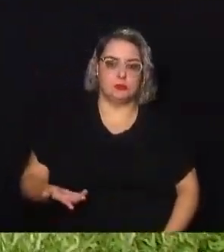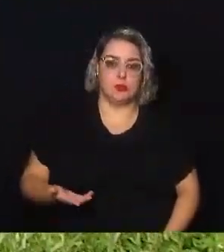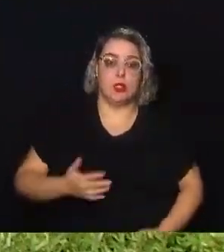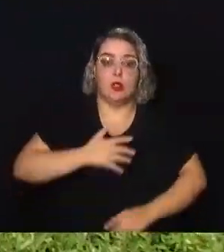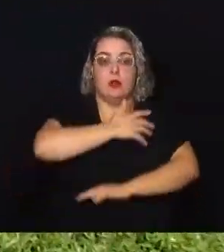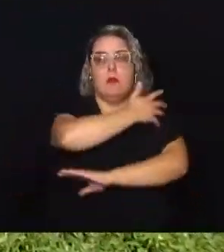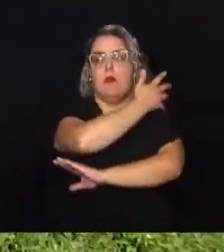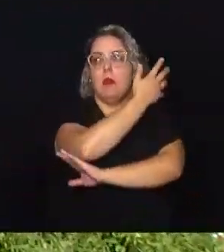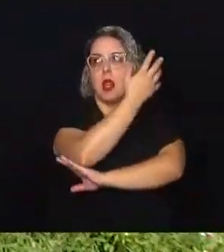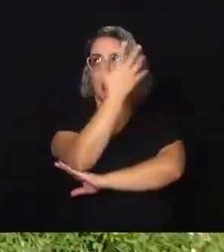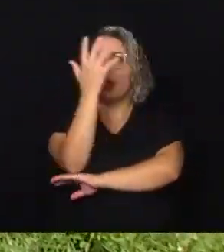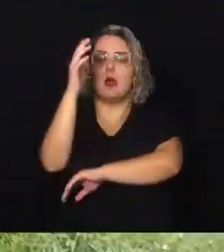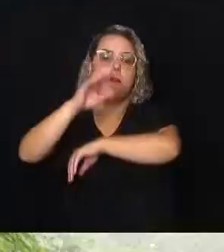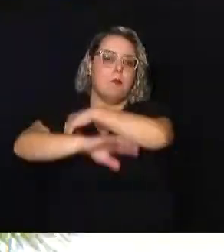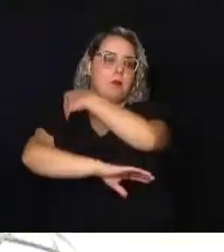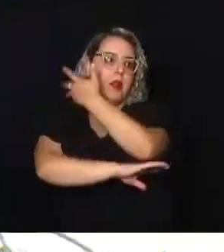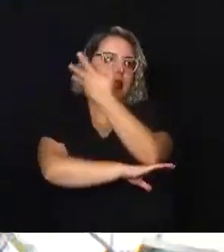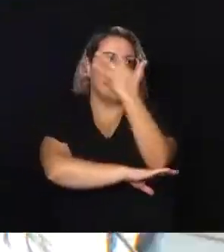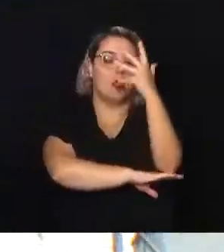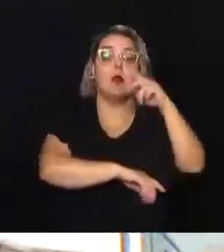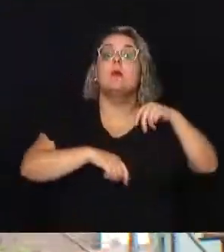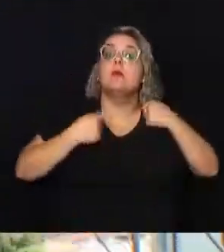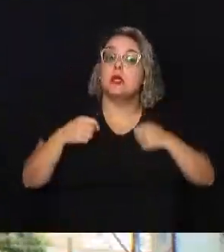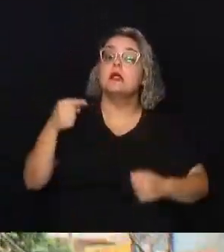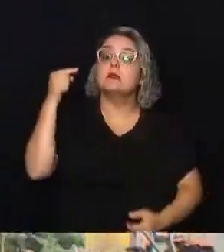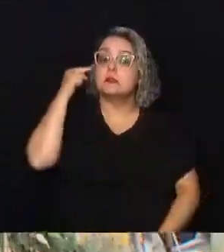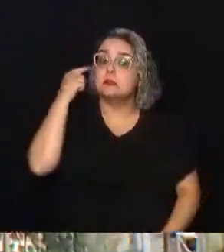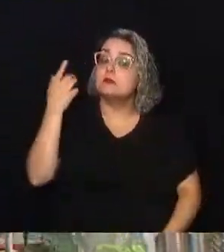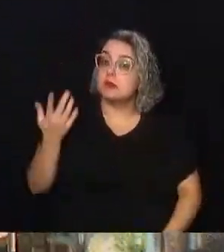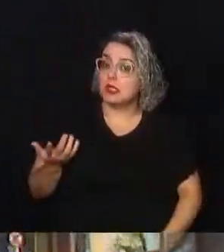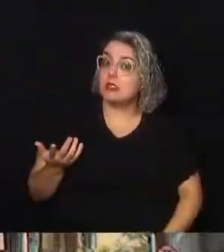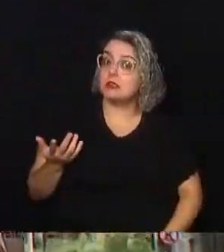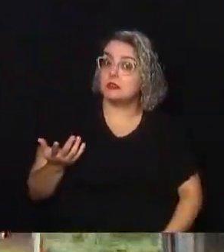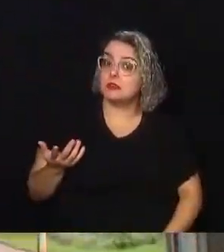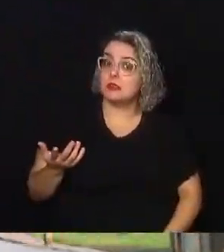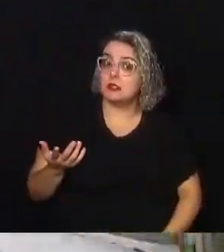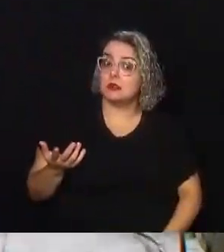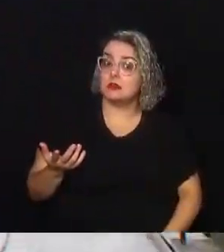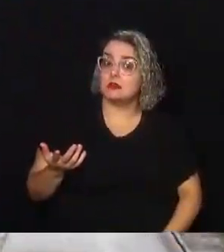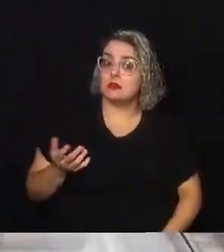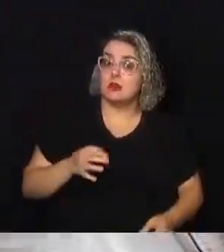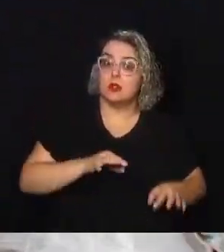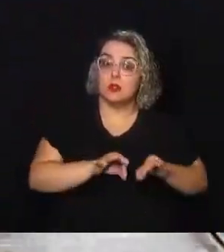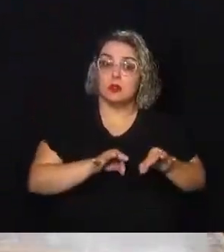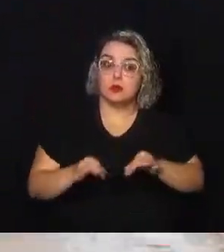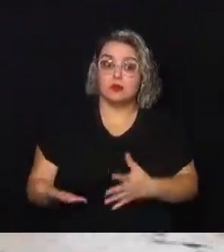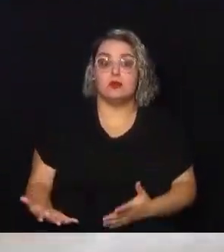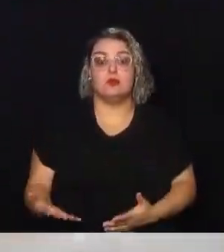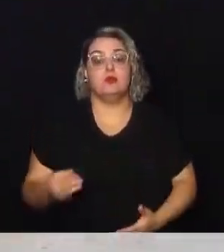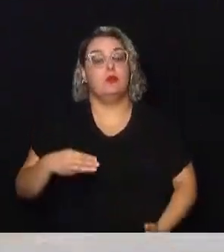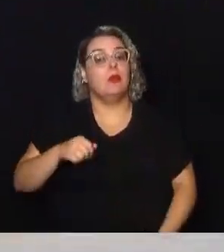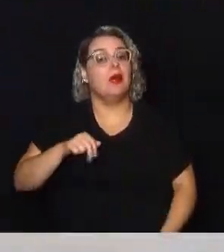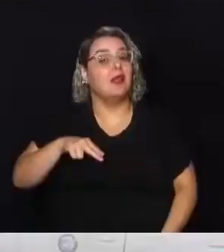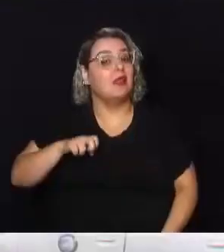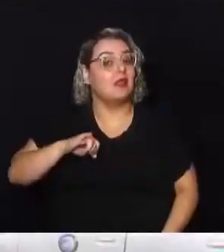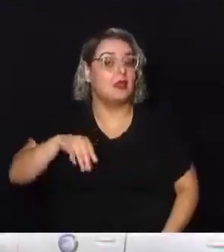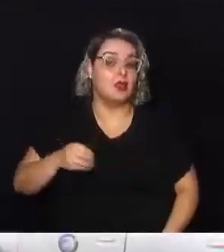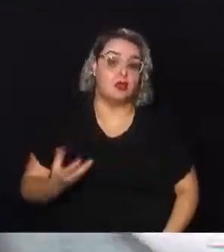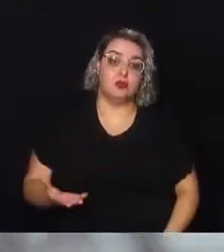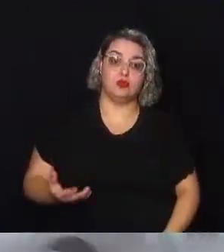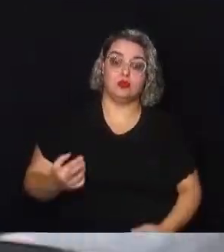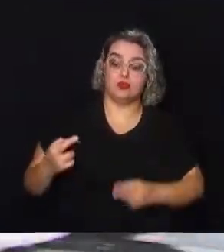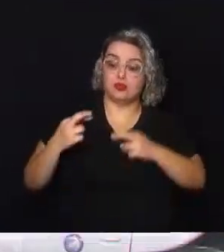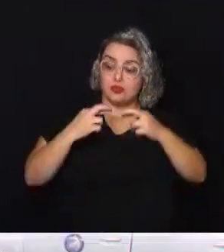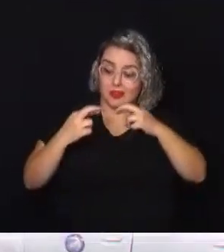na questão da arborização é preciso pensar na no de